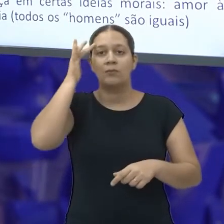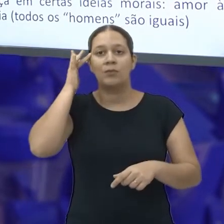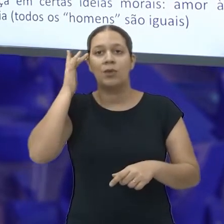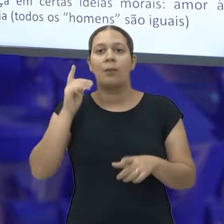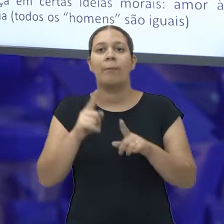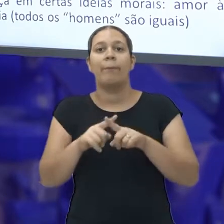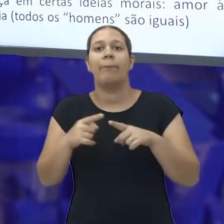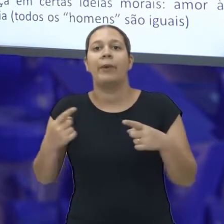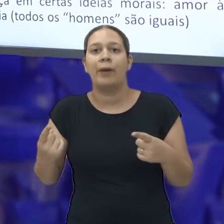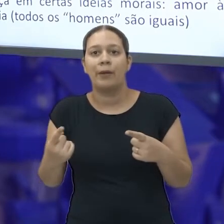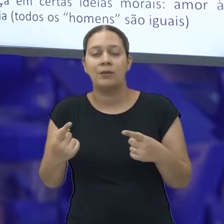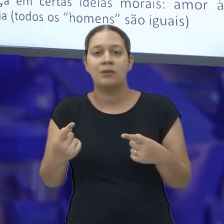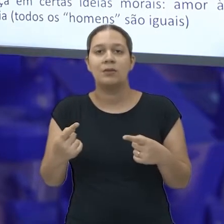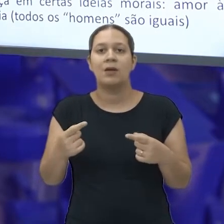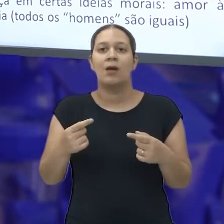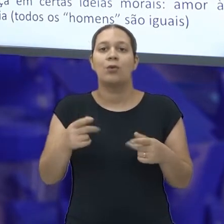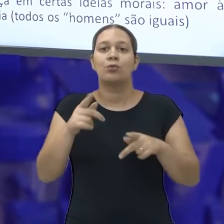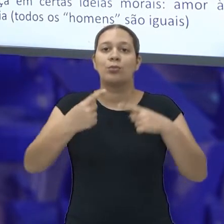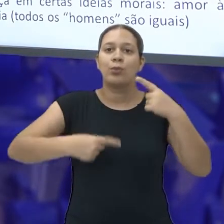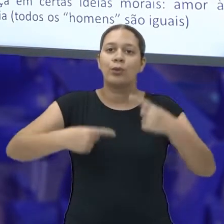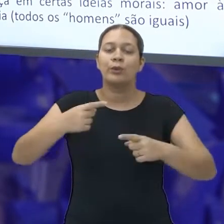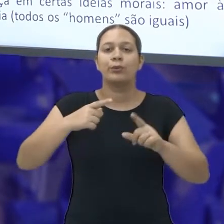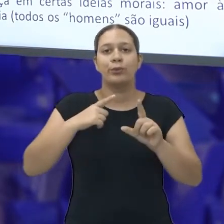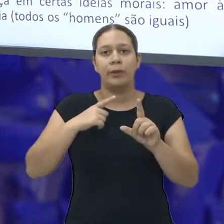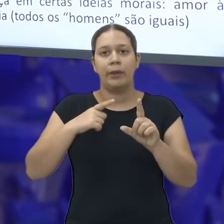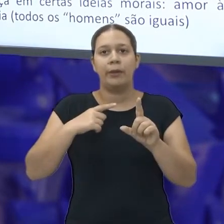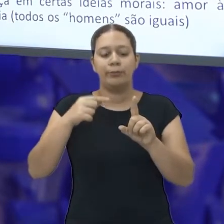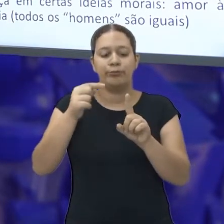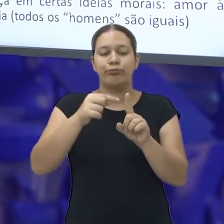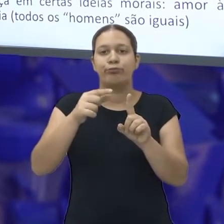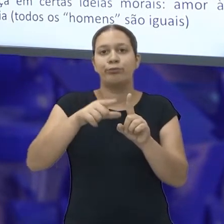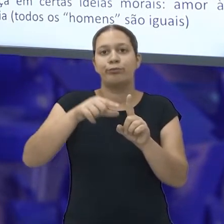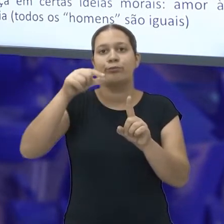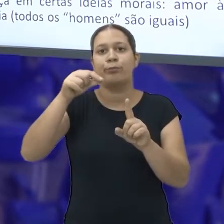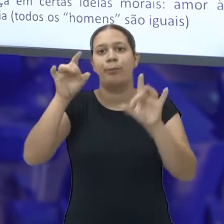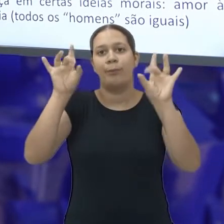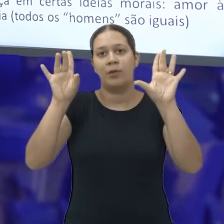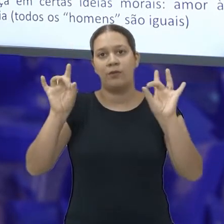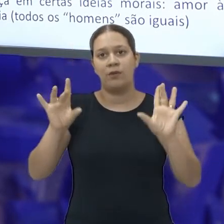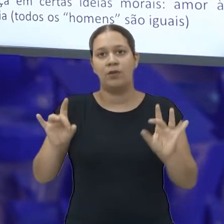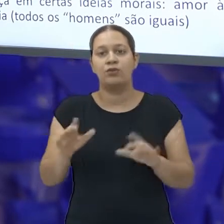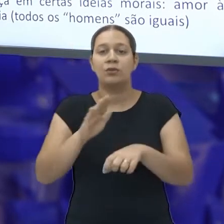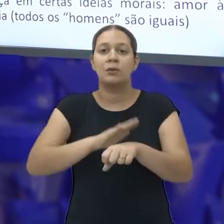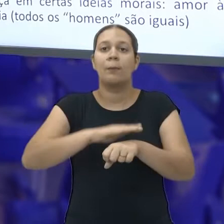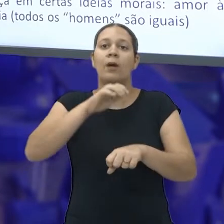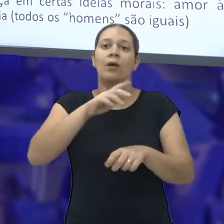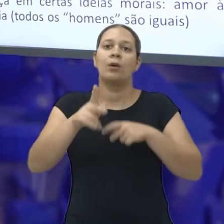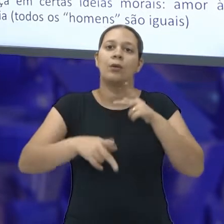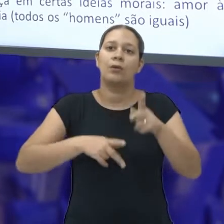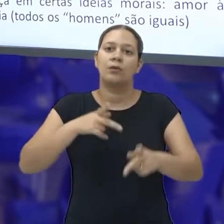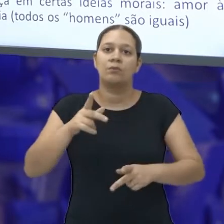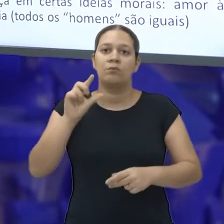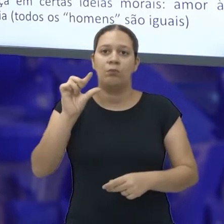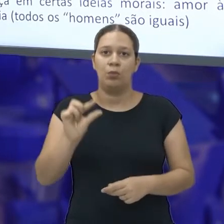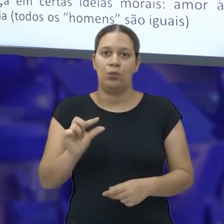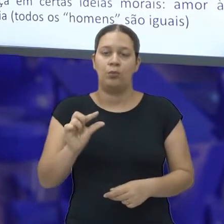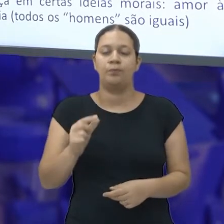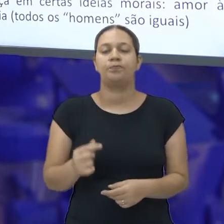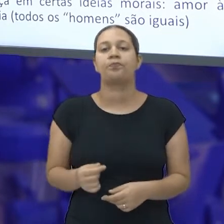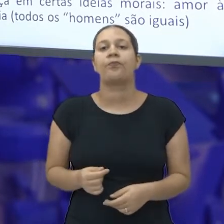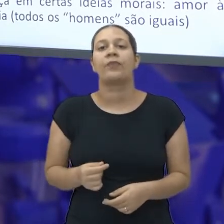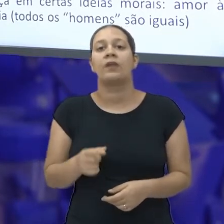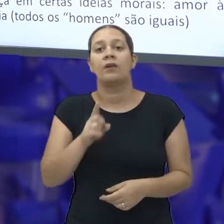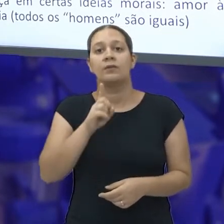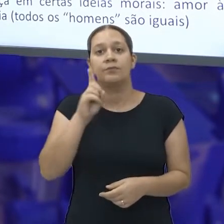tem privilégios demais, tem dinheiro demais e nosso povo vive à míngua. Mas por que Clístenes criou esse pagamento? Ora,